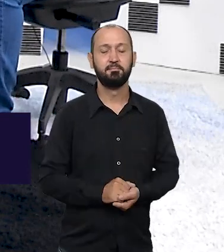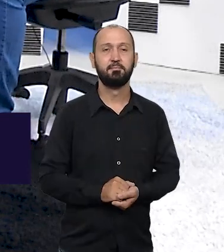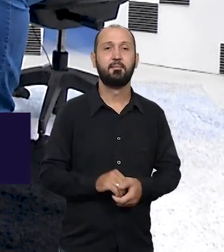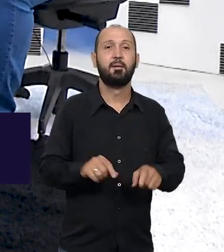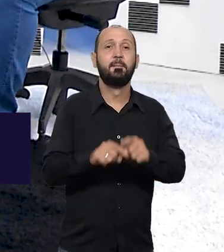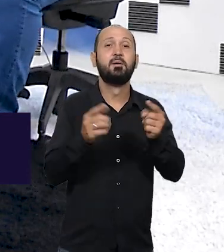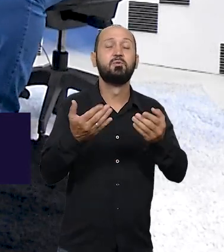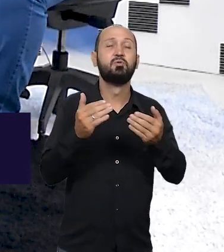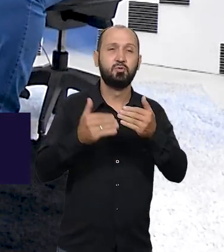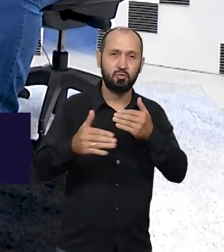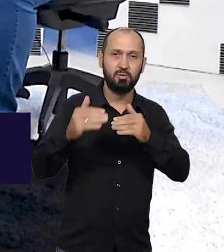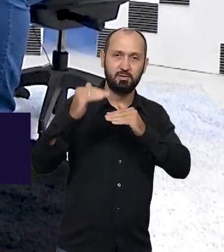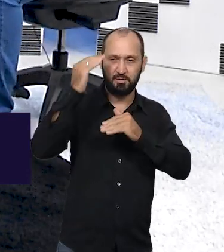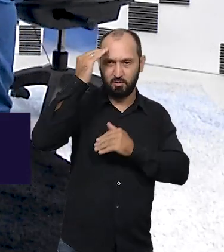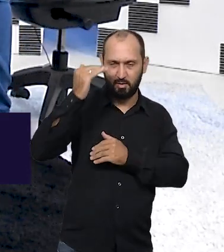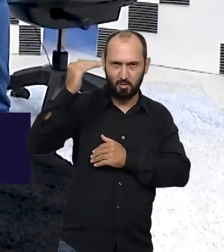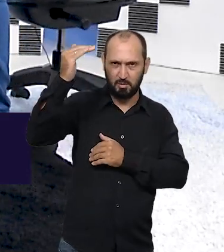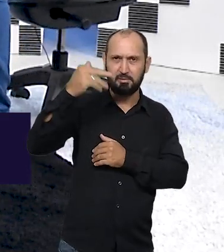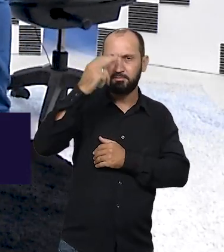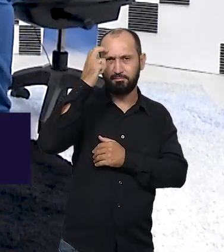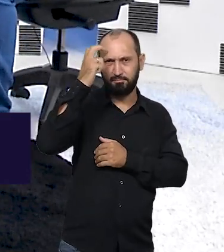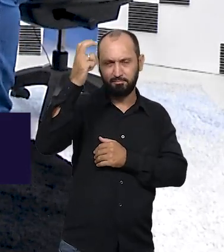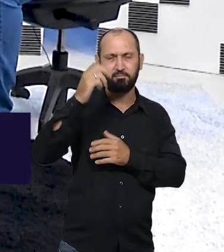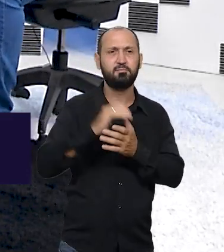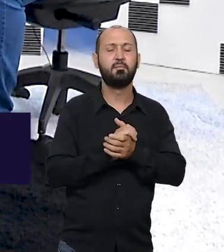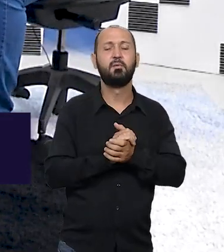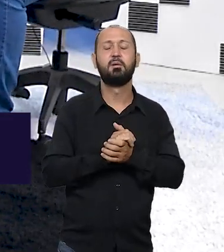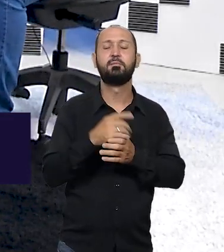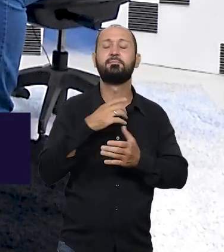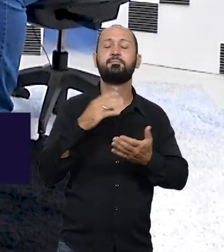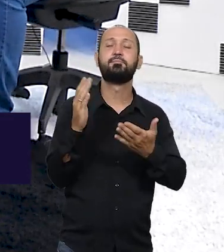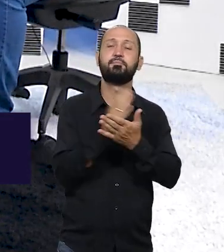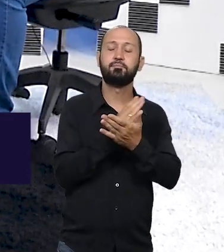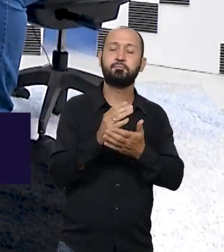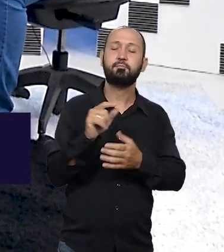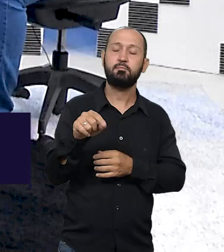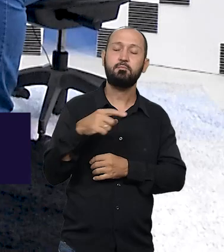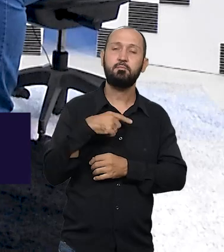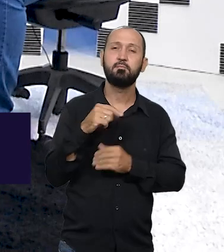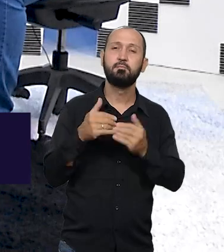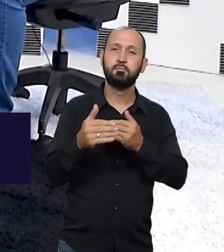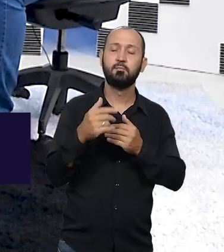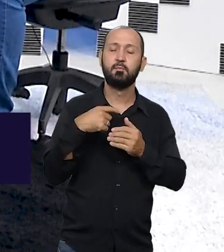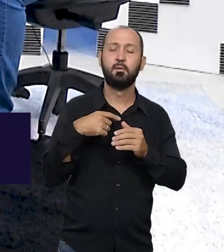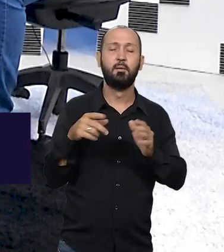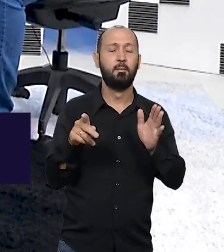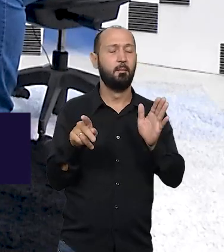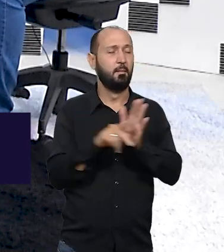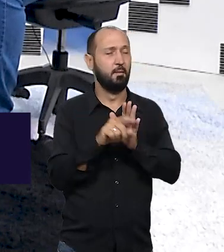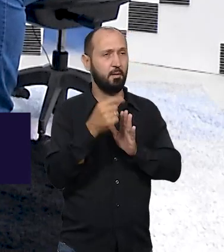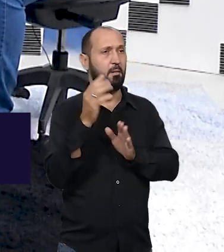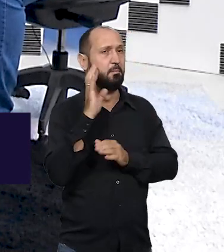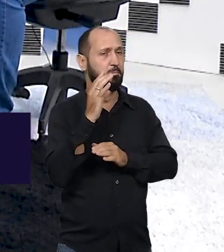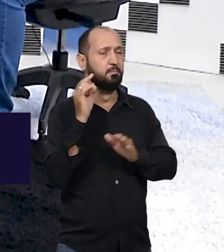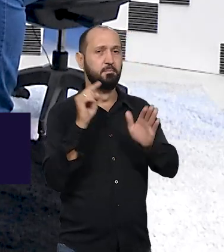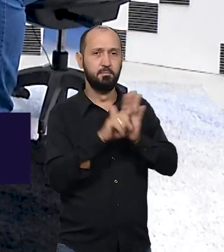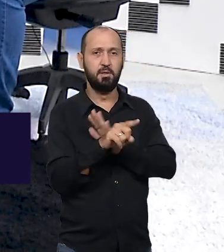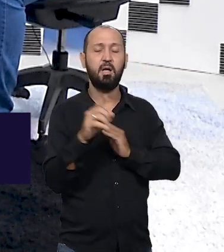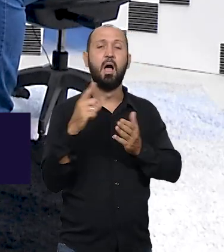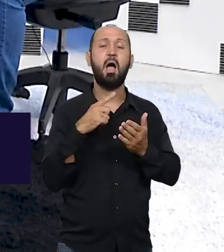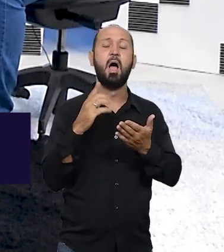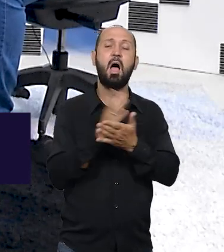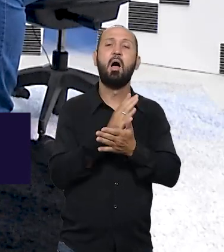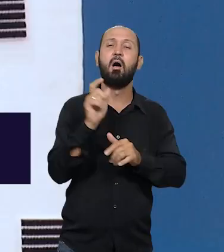né? Tem alguns que têm, isso é uma questão legal de você colocar, que tem pessoas que falam assim, não, mas eles são inteligentes.